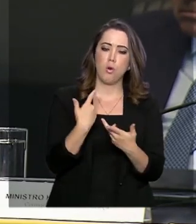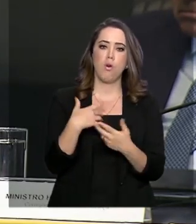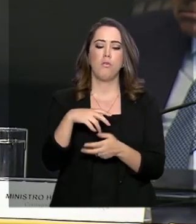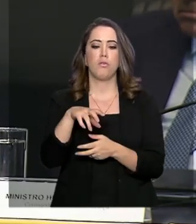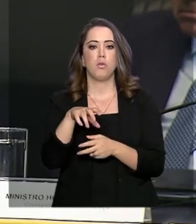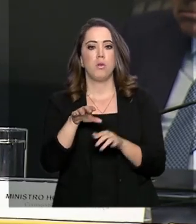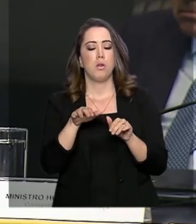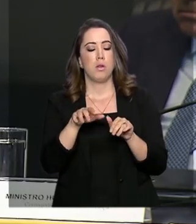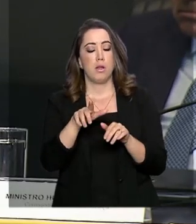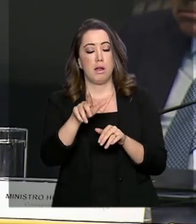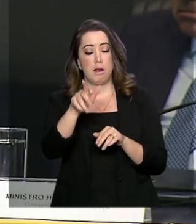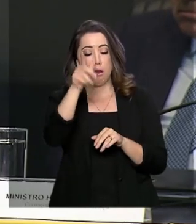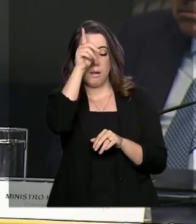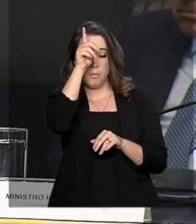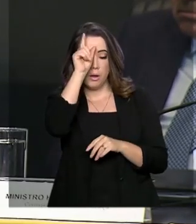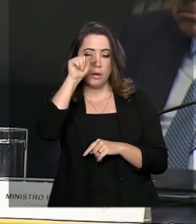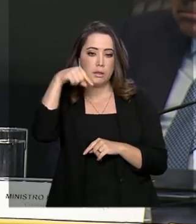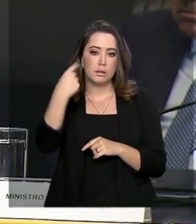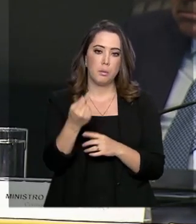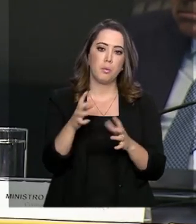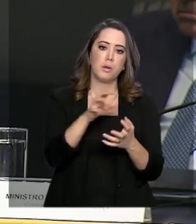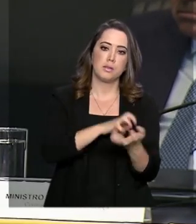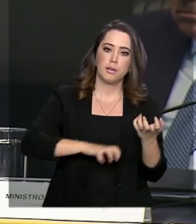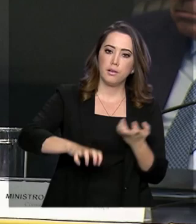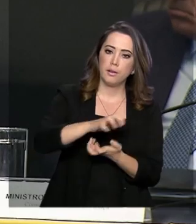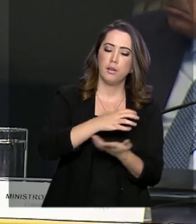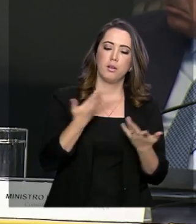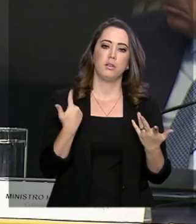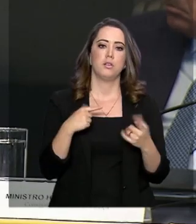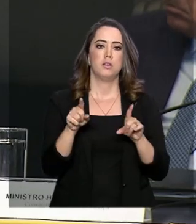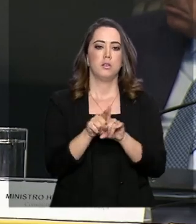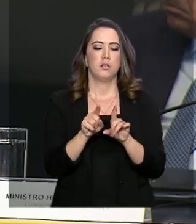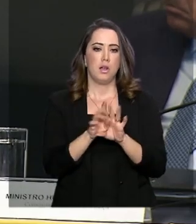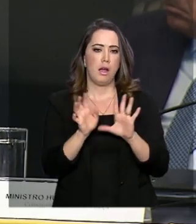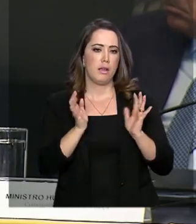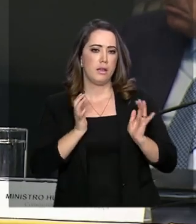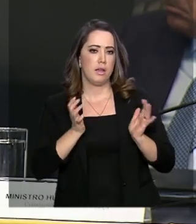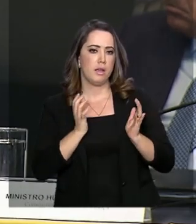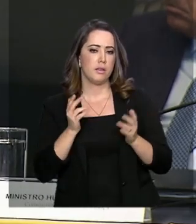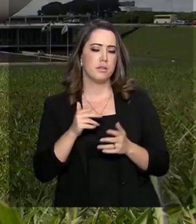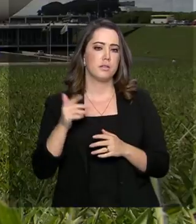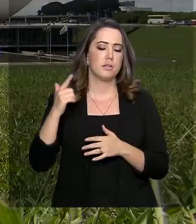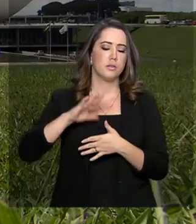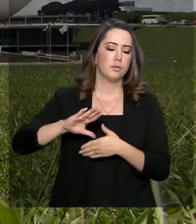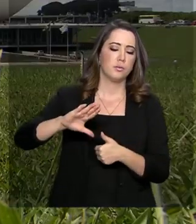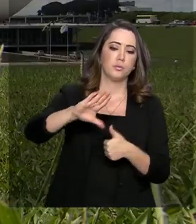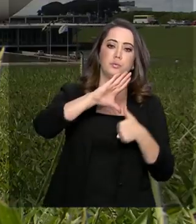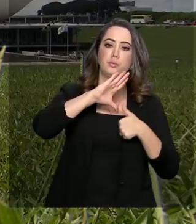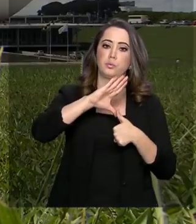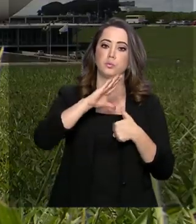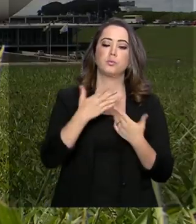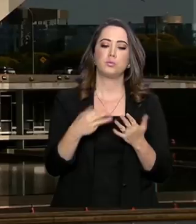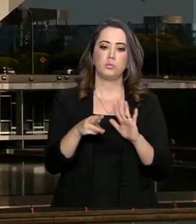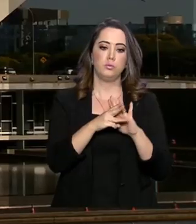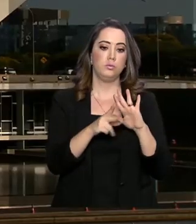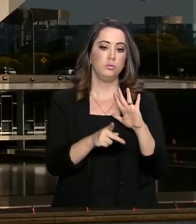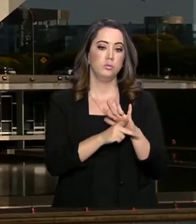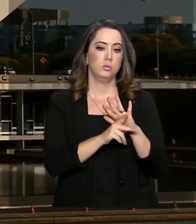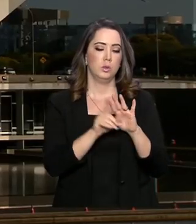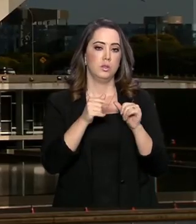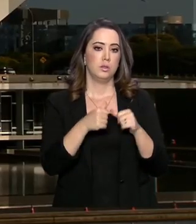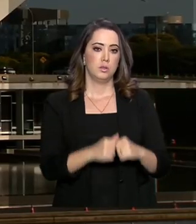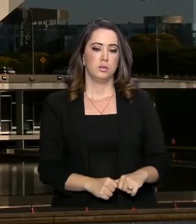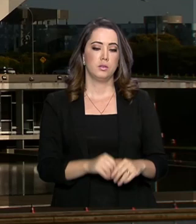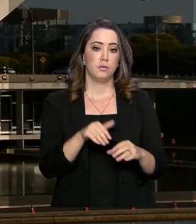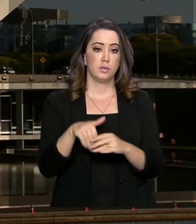que fez a riqueza dos anglo-saxões, que fez a riqueza dos norte-americanos. A medida provisória está prevista para